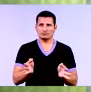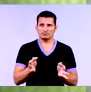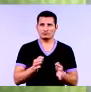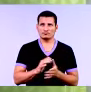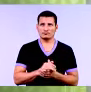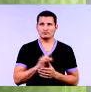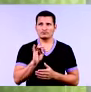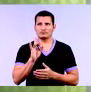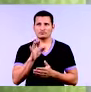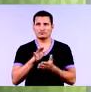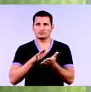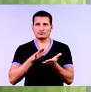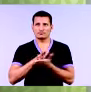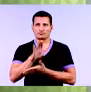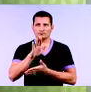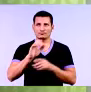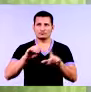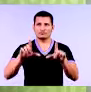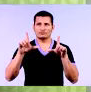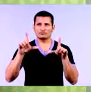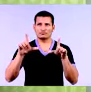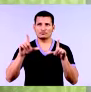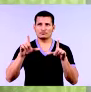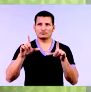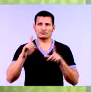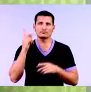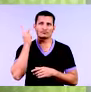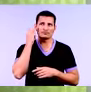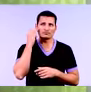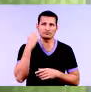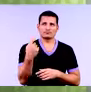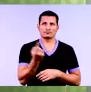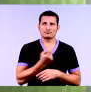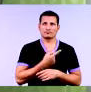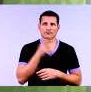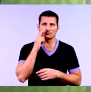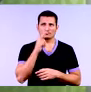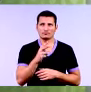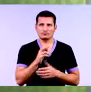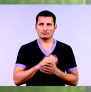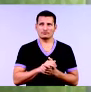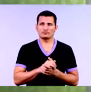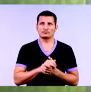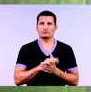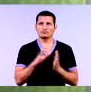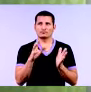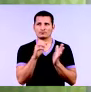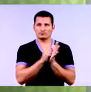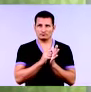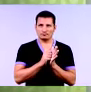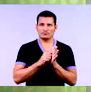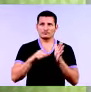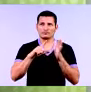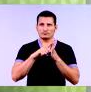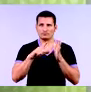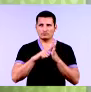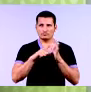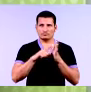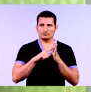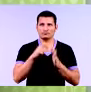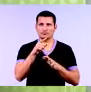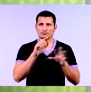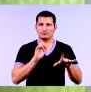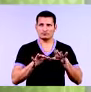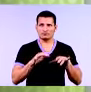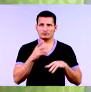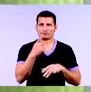de imprimir na tela. Normalmente nós vemos isso em cadastros de lojas virtuais, em que você digita os seus